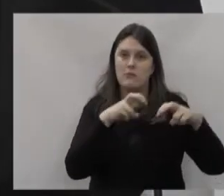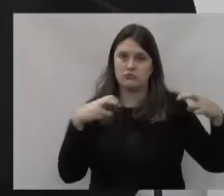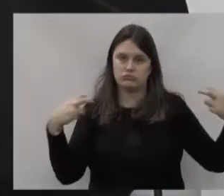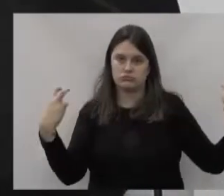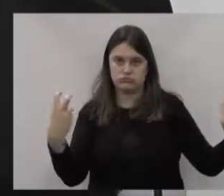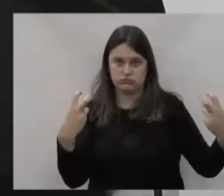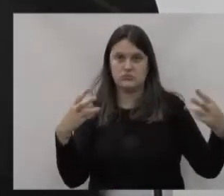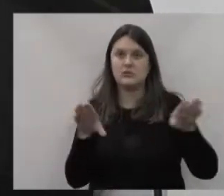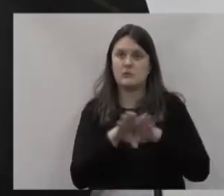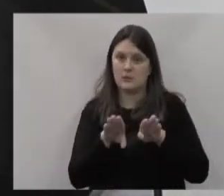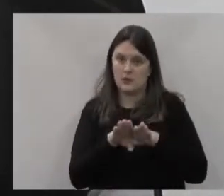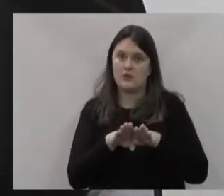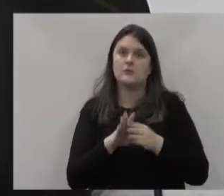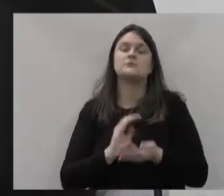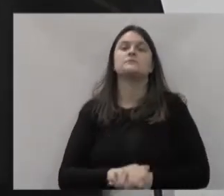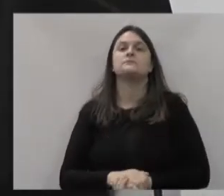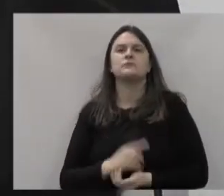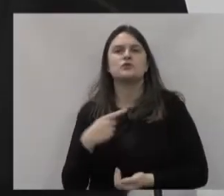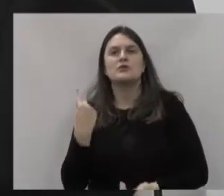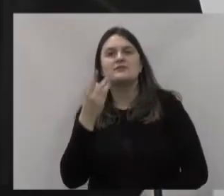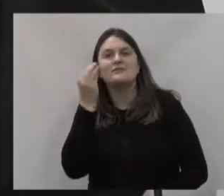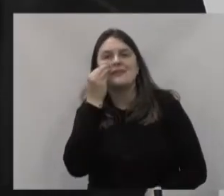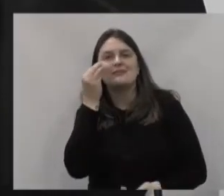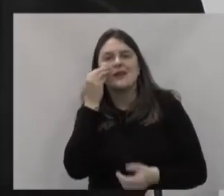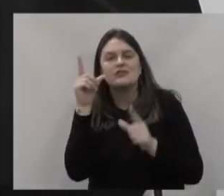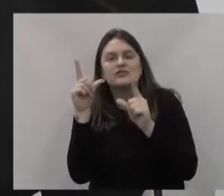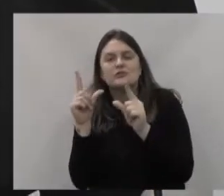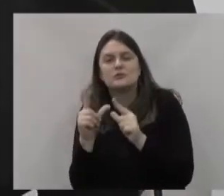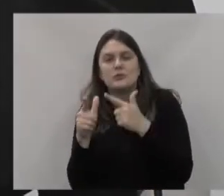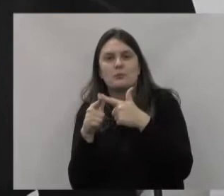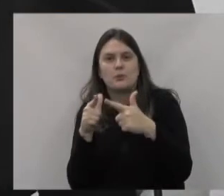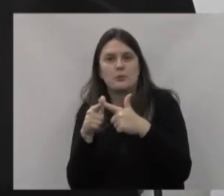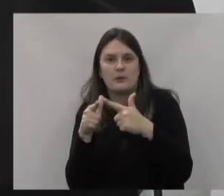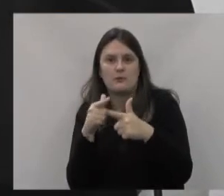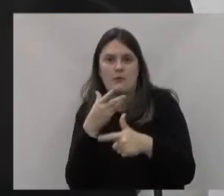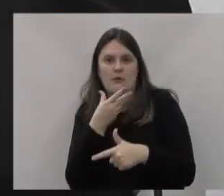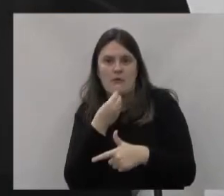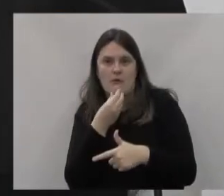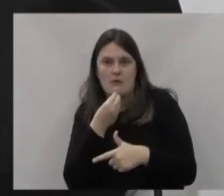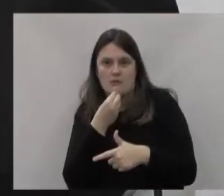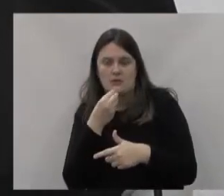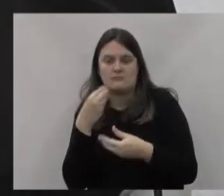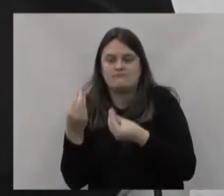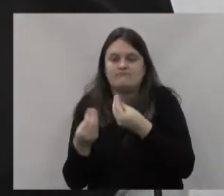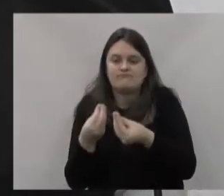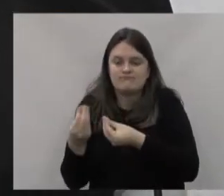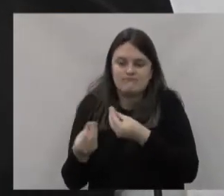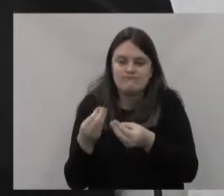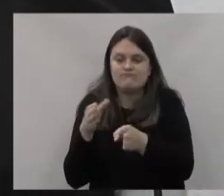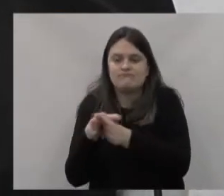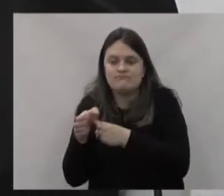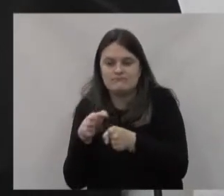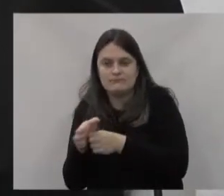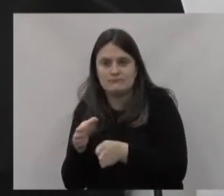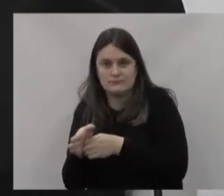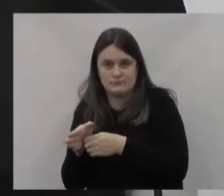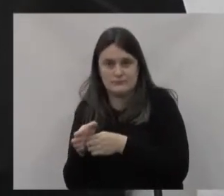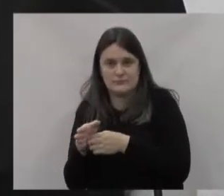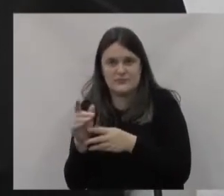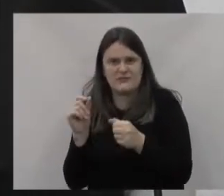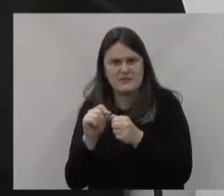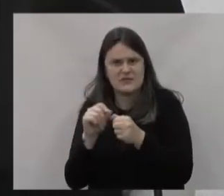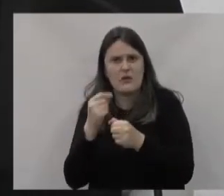temos também o intuito de tentar amenizar o problema com os próprios agressores, tentar fazer com que